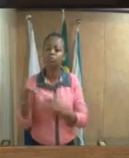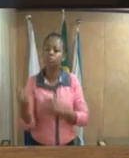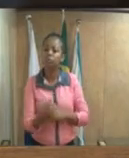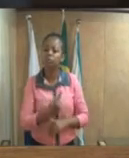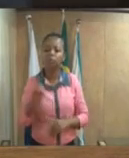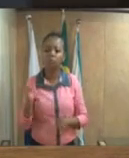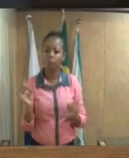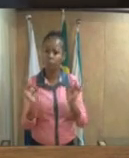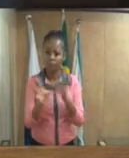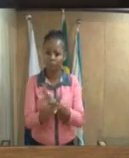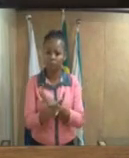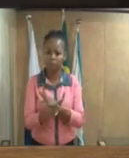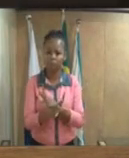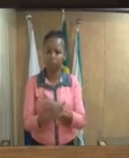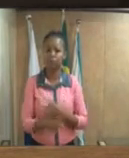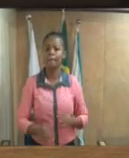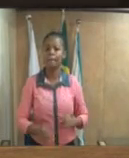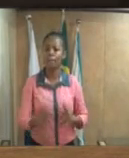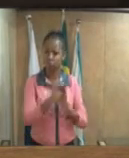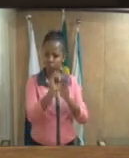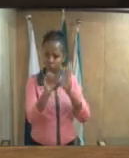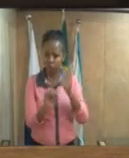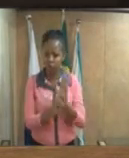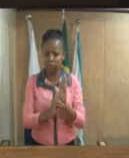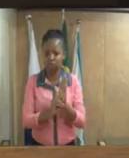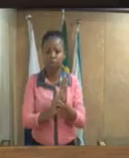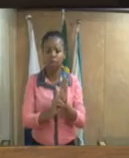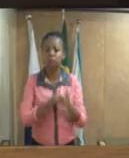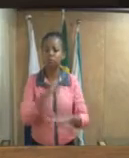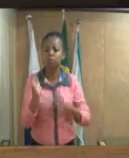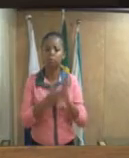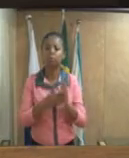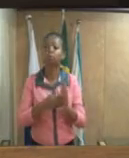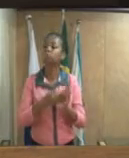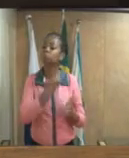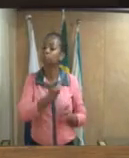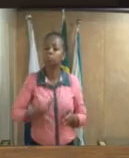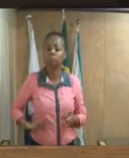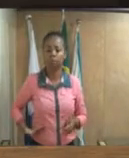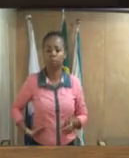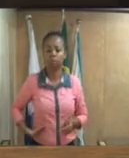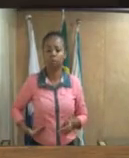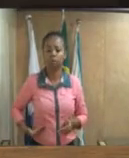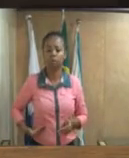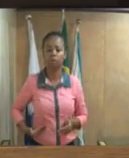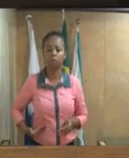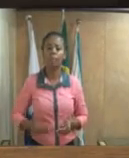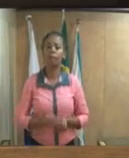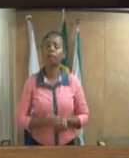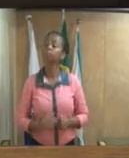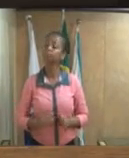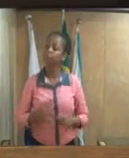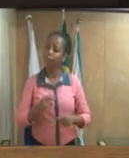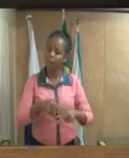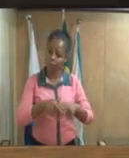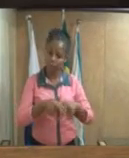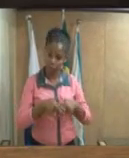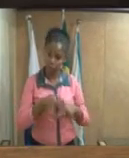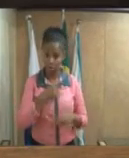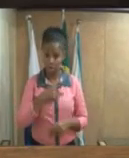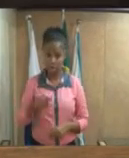atos da administração pública, que no caso é o boletim oficial. Entretanto, senhor